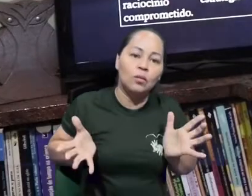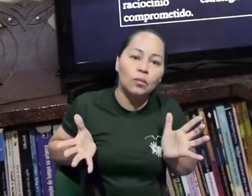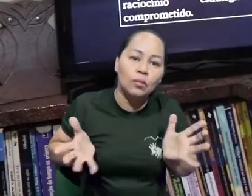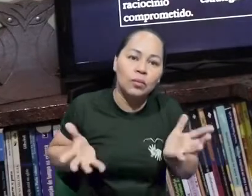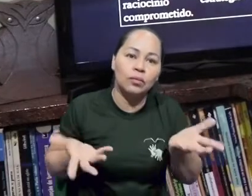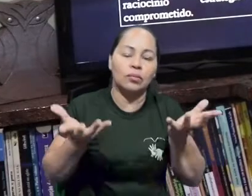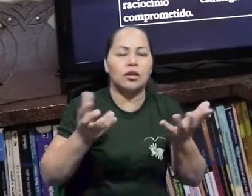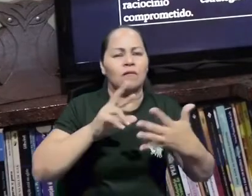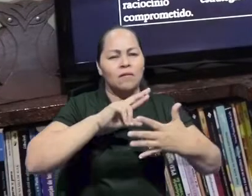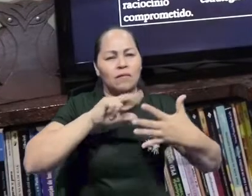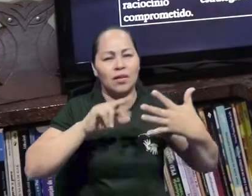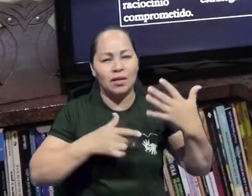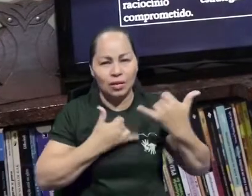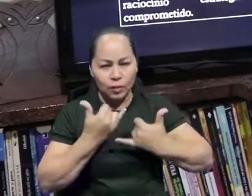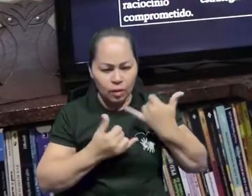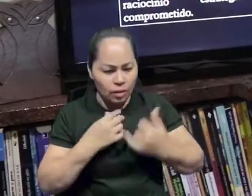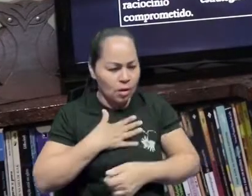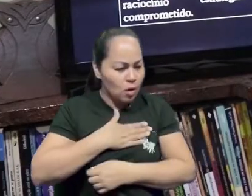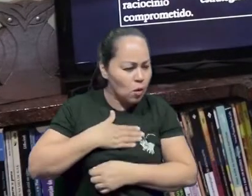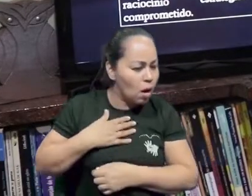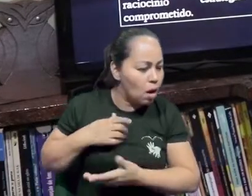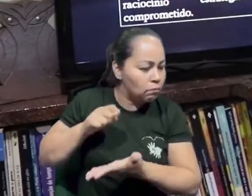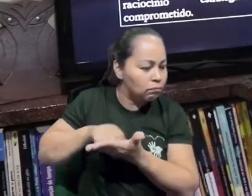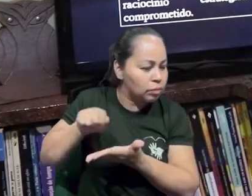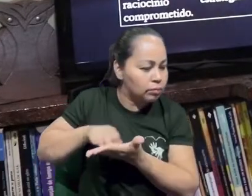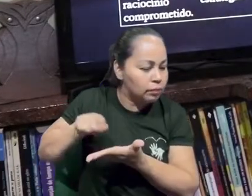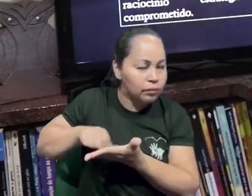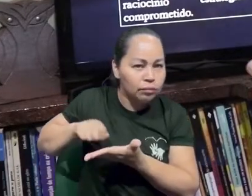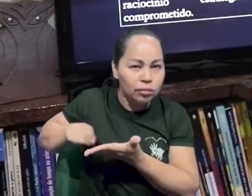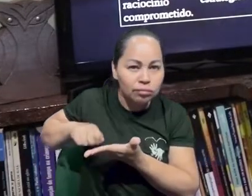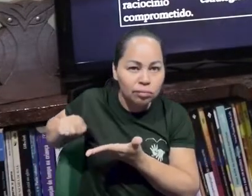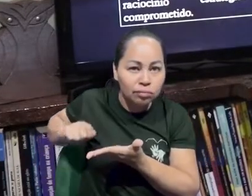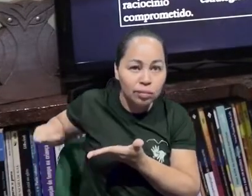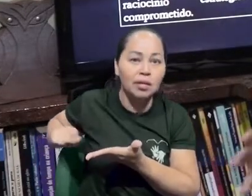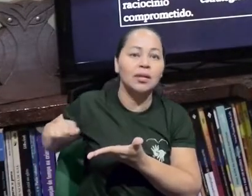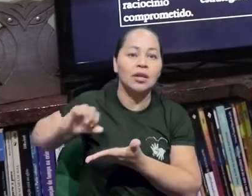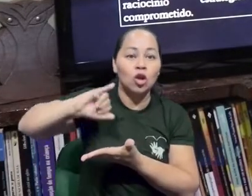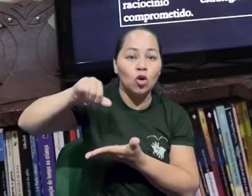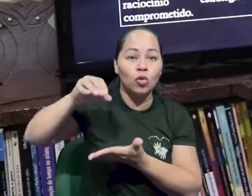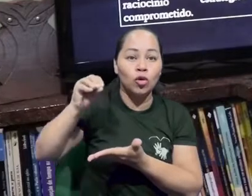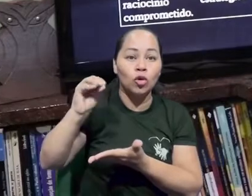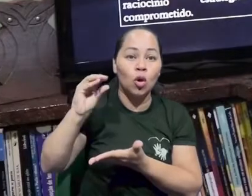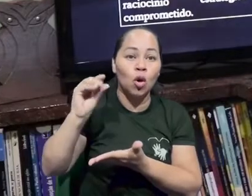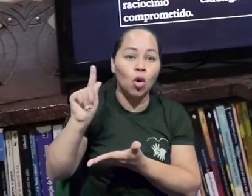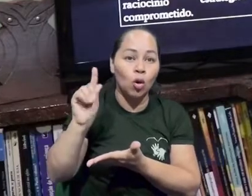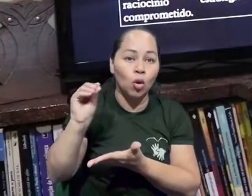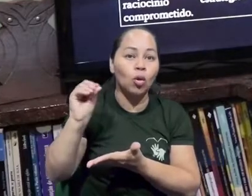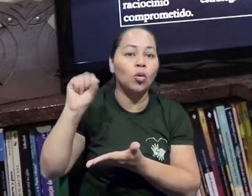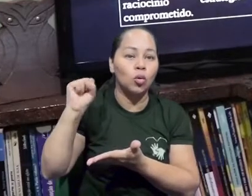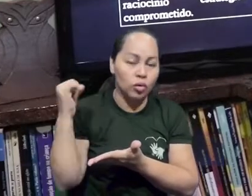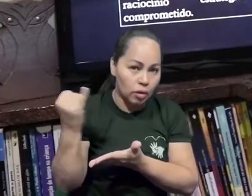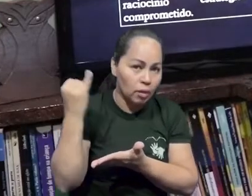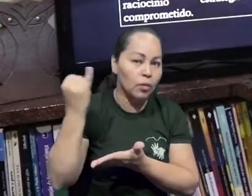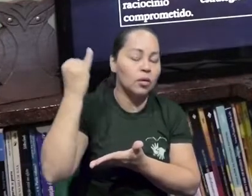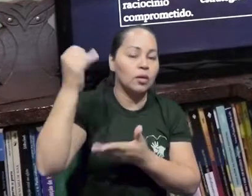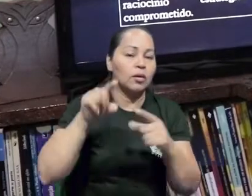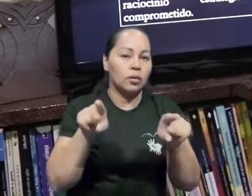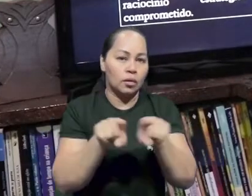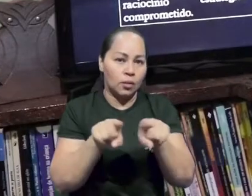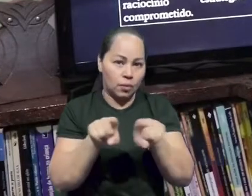muito mais esse raciocínio estratégico, não somente nos jogos, mas também ali nas